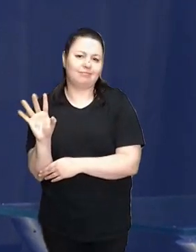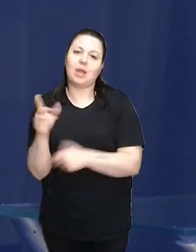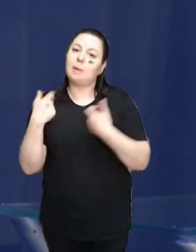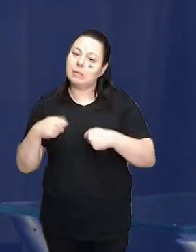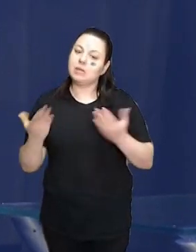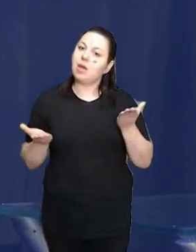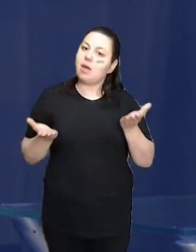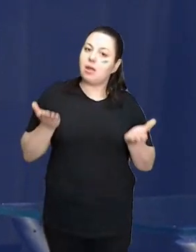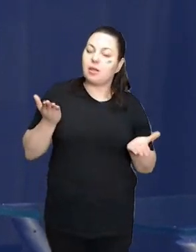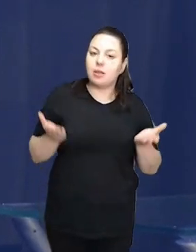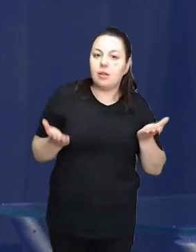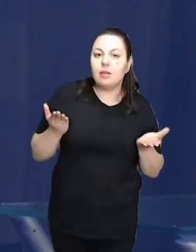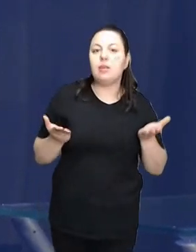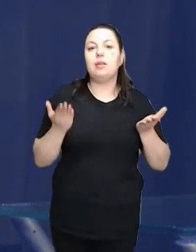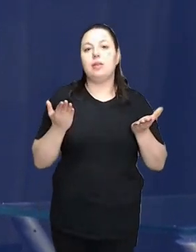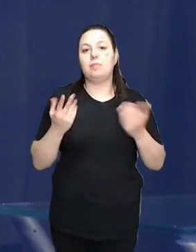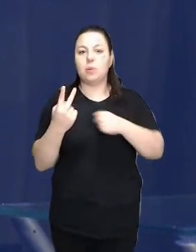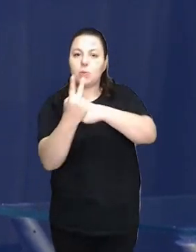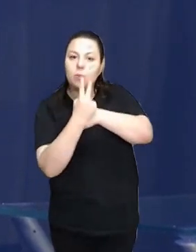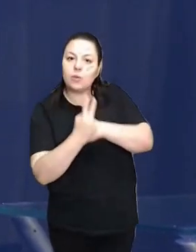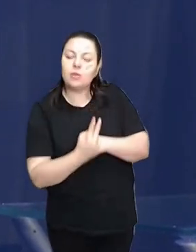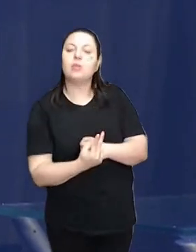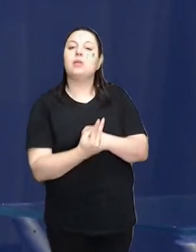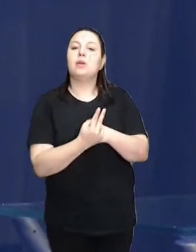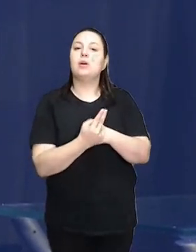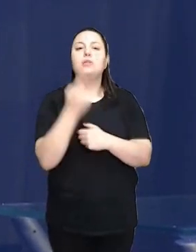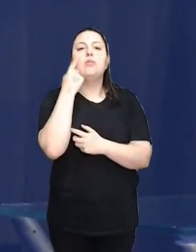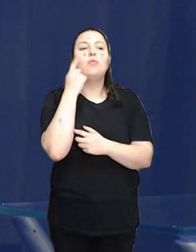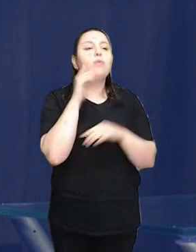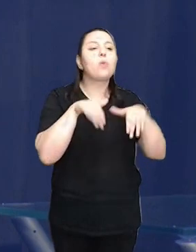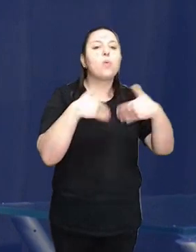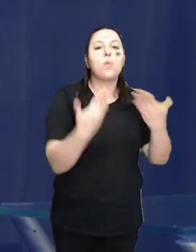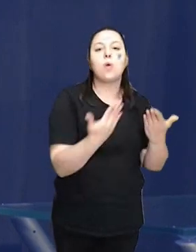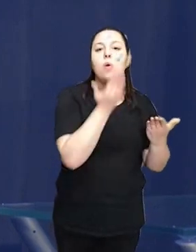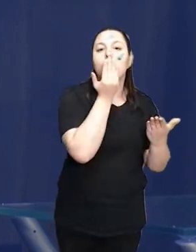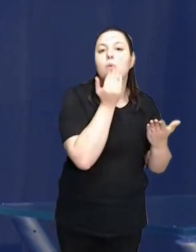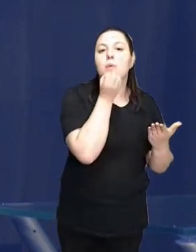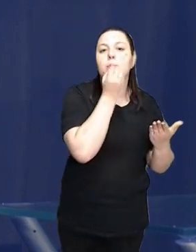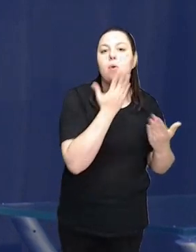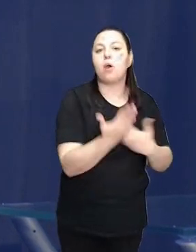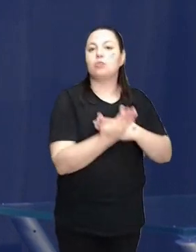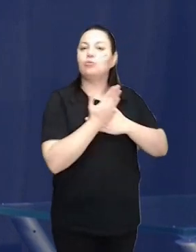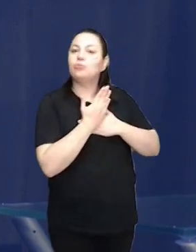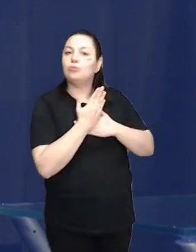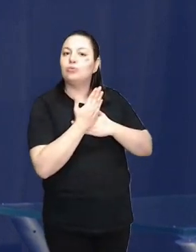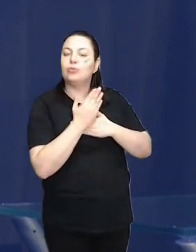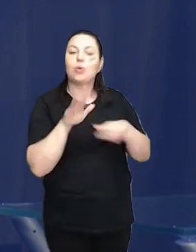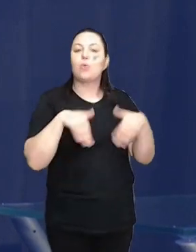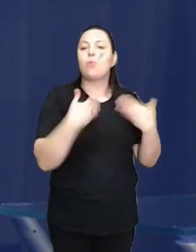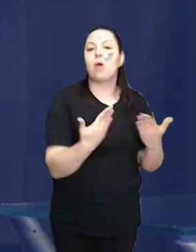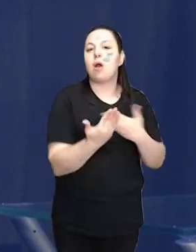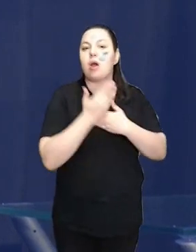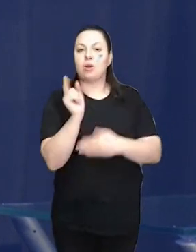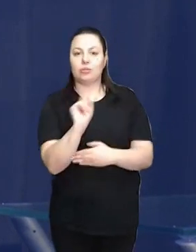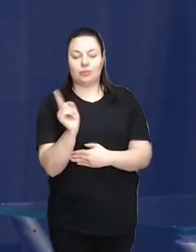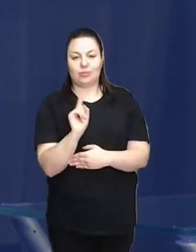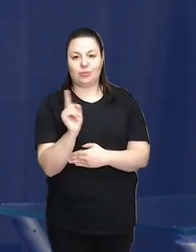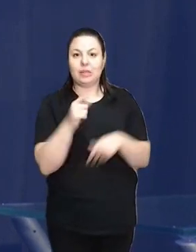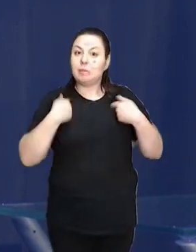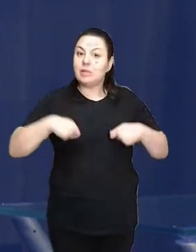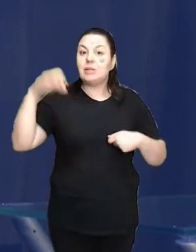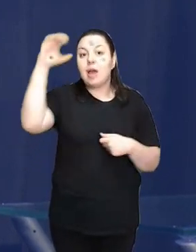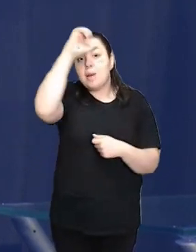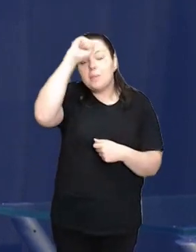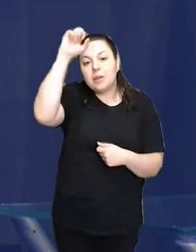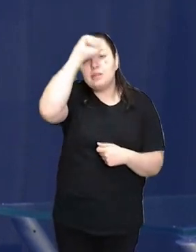também. A gente precisa fazer uma curadoria do que é que a gente escolhe consumir. A gente precisa aprender a checar a informação, visto que a